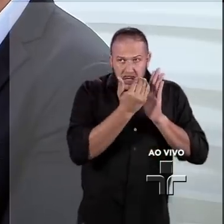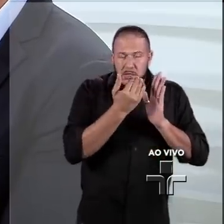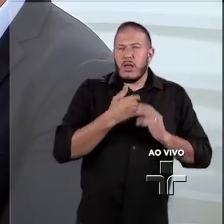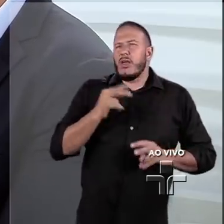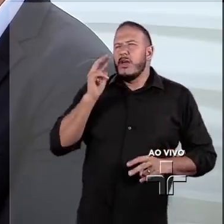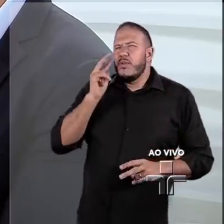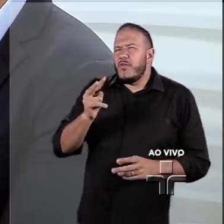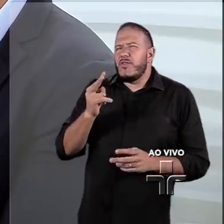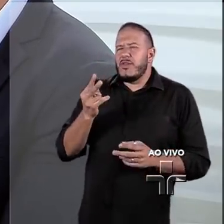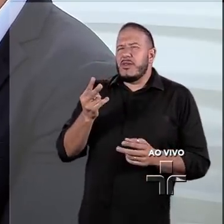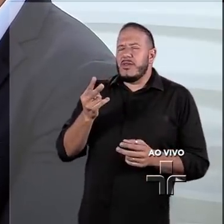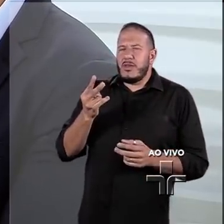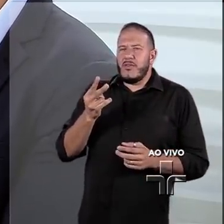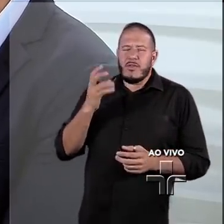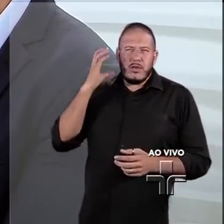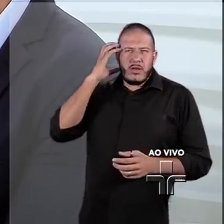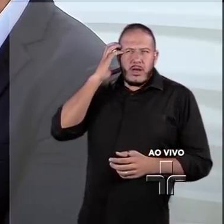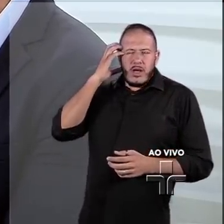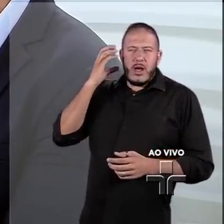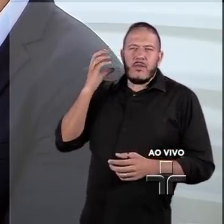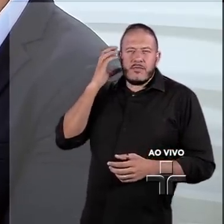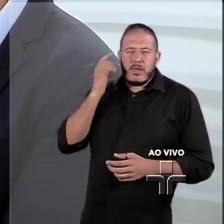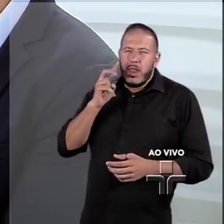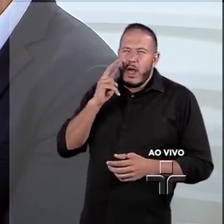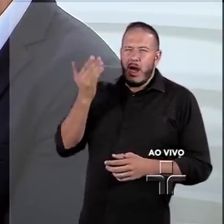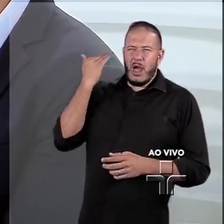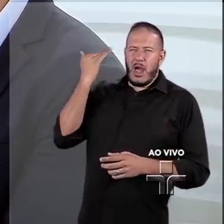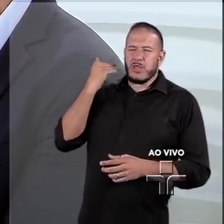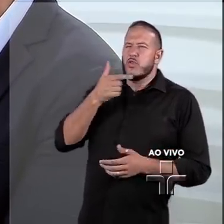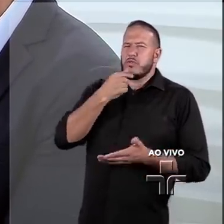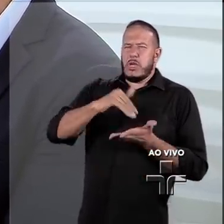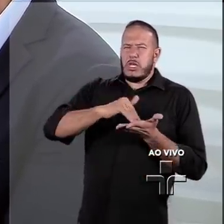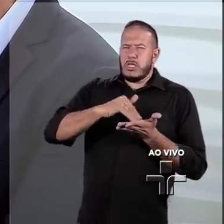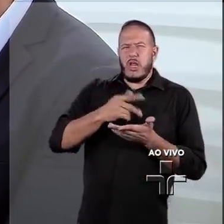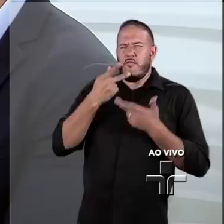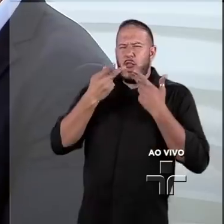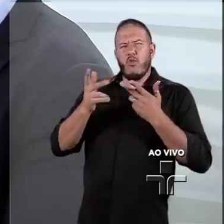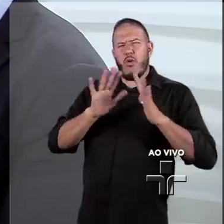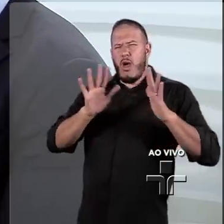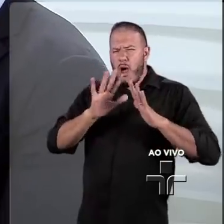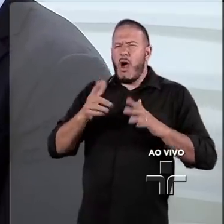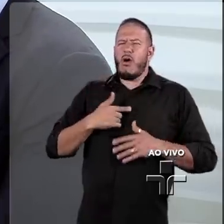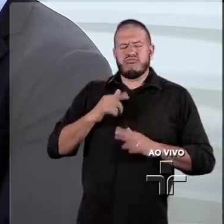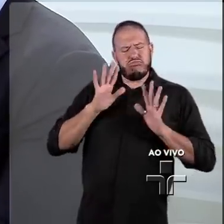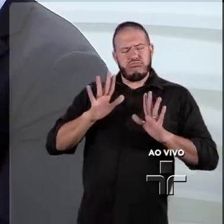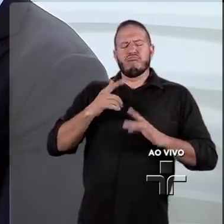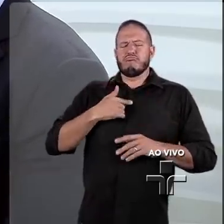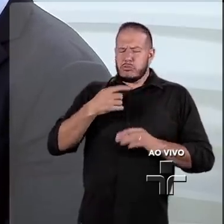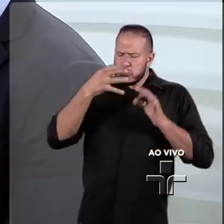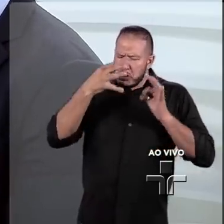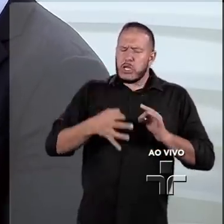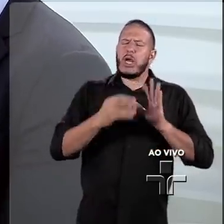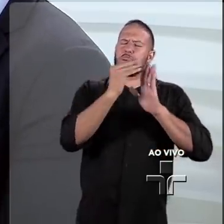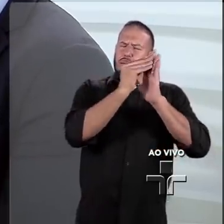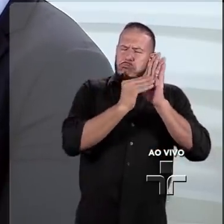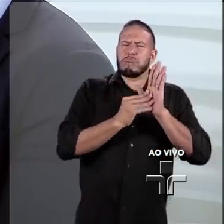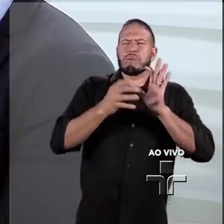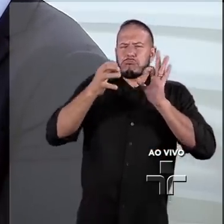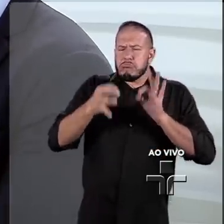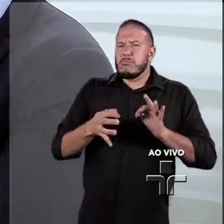vi áudio do secretário à época dizendo, não, estou aqui, eu tenho certeza que tudo que está escrito está